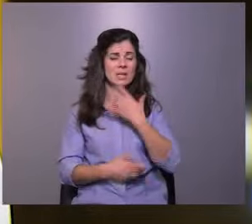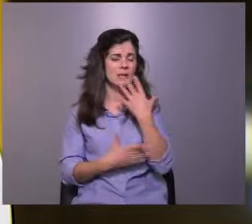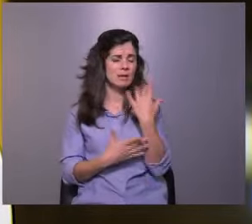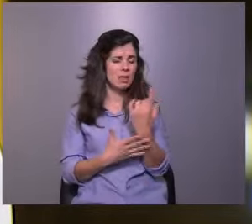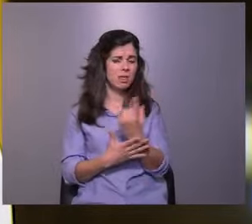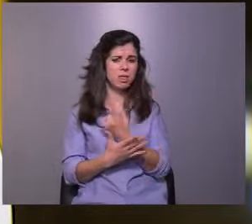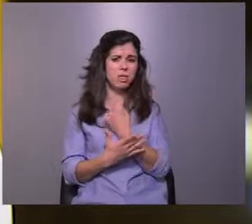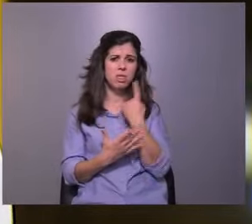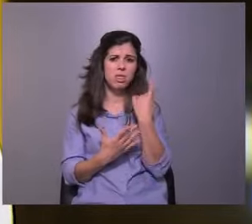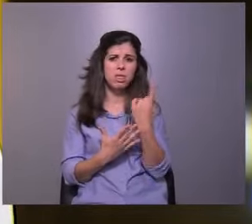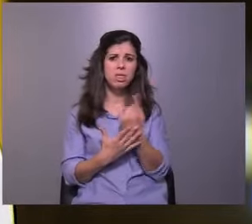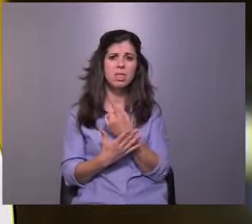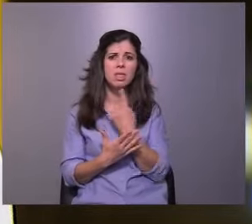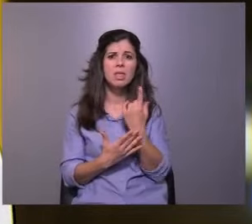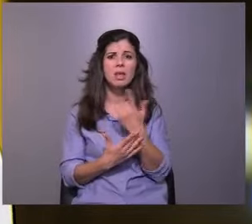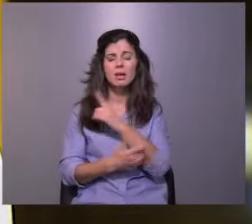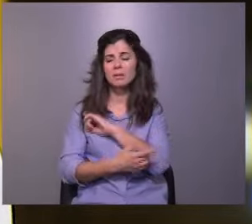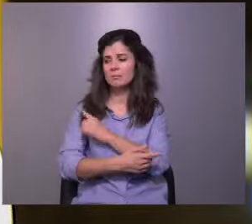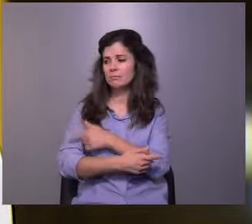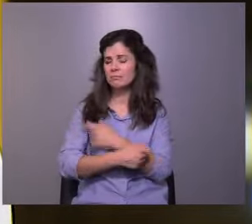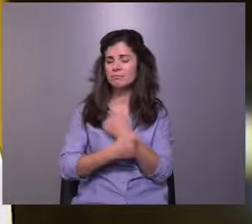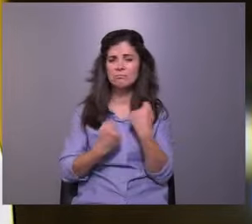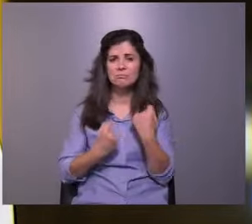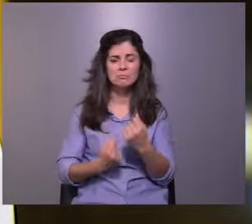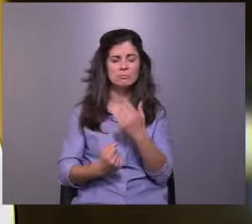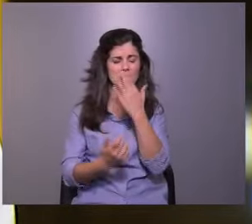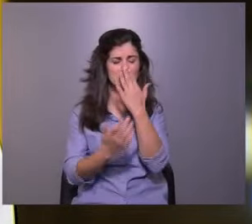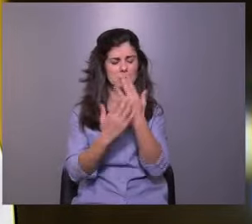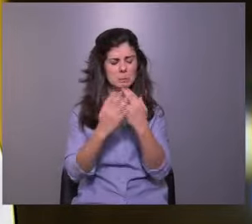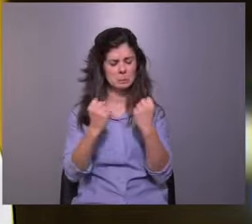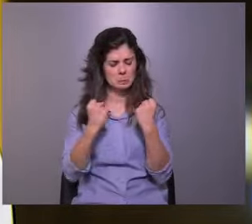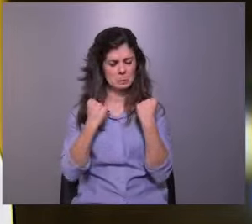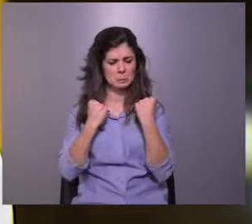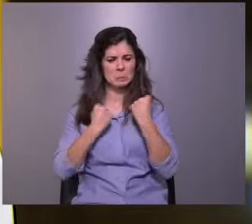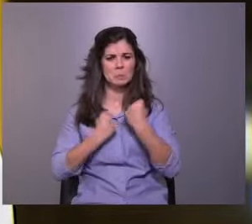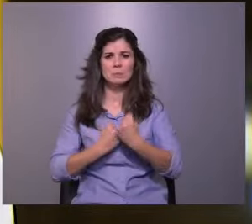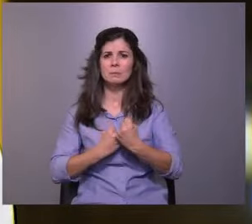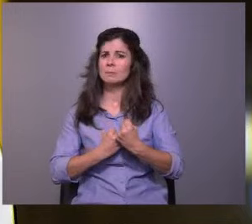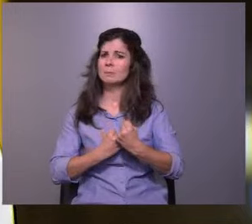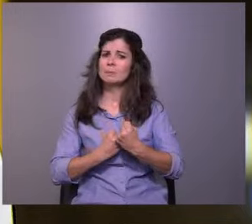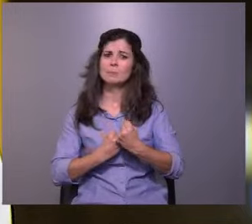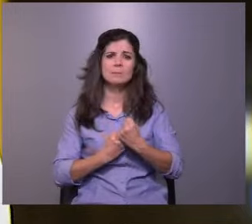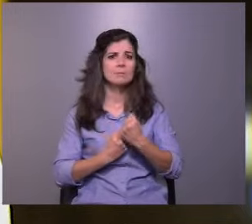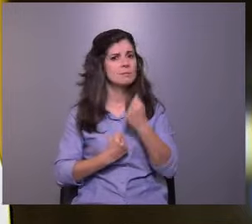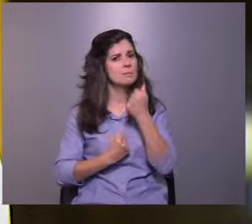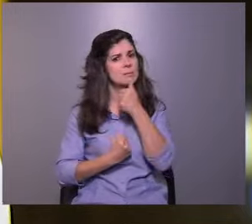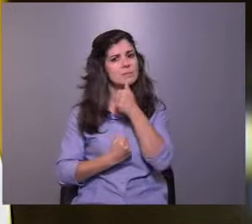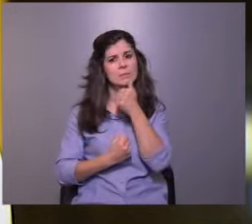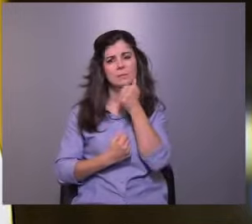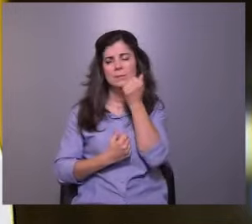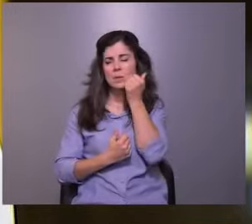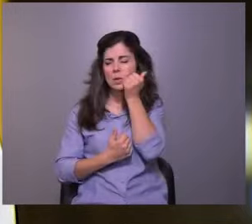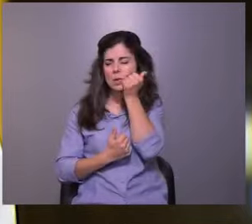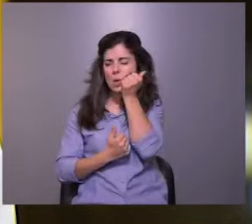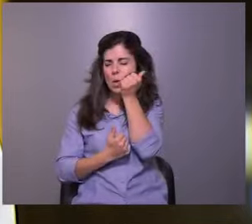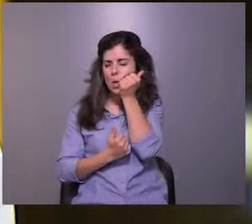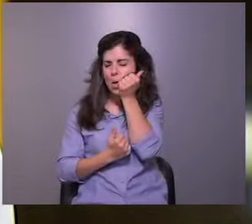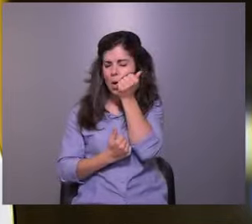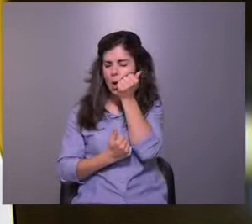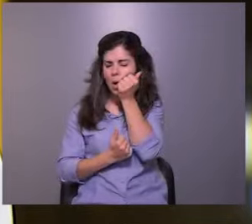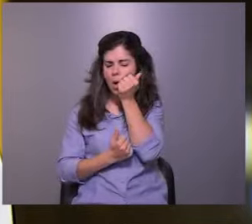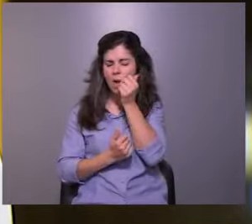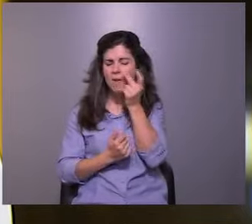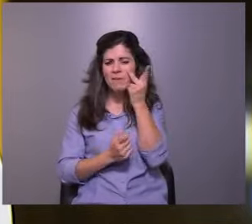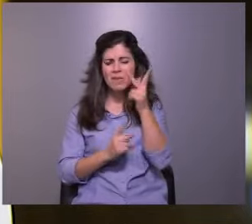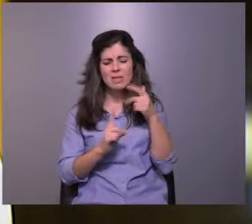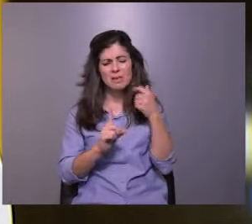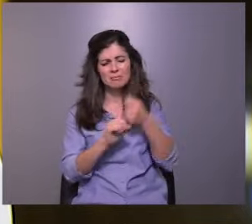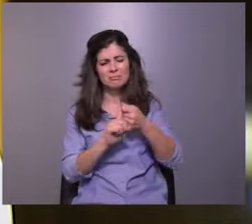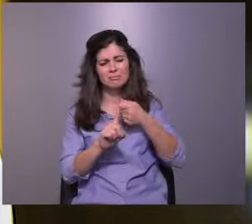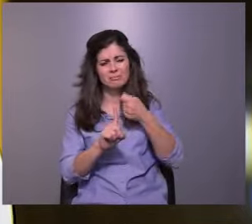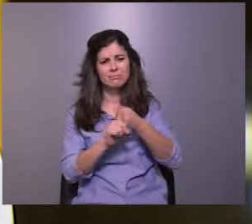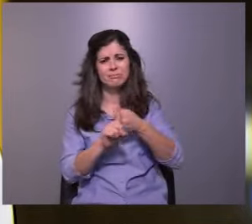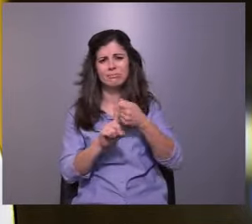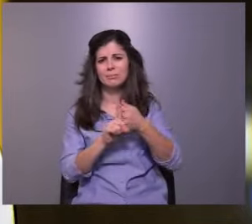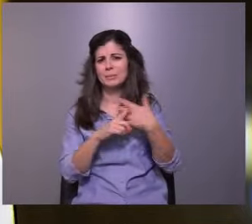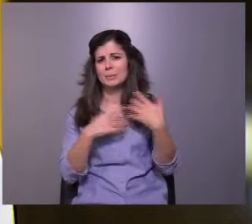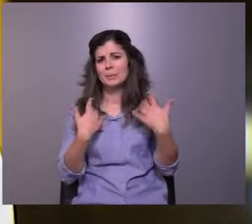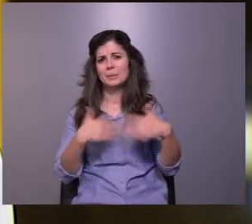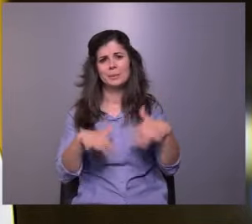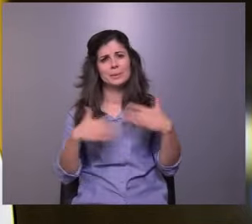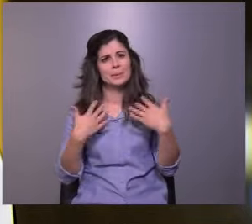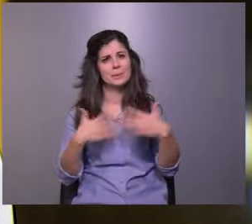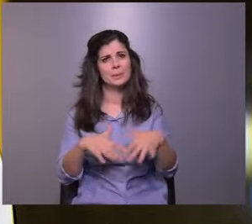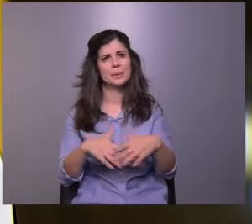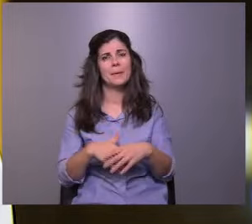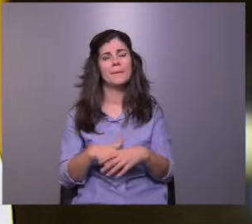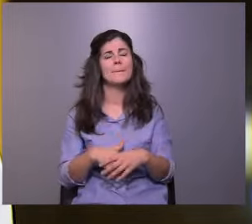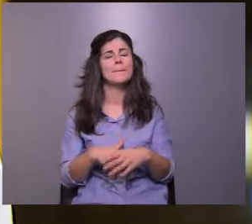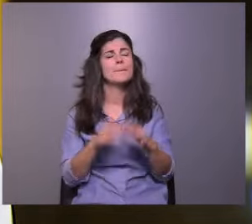nós, peregrinos chamados ao encontro da esperança, cruzamos a vida com tantos homens, mulheres e crianças